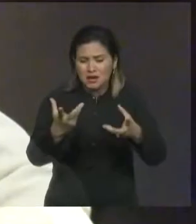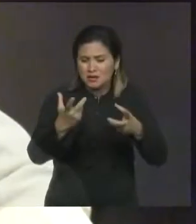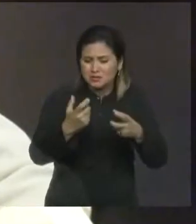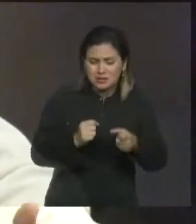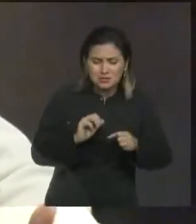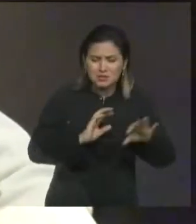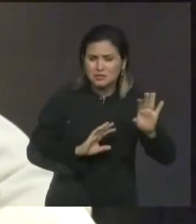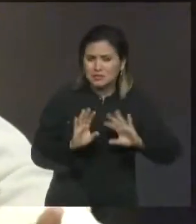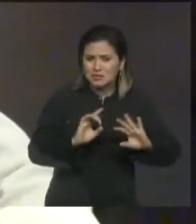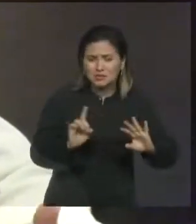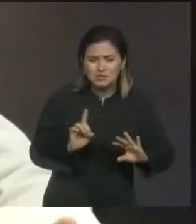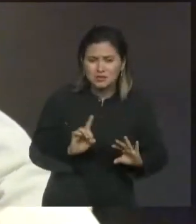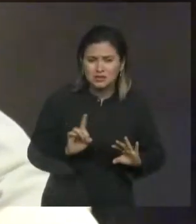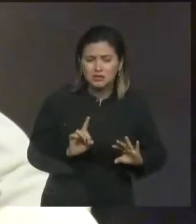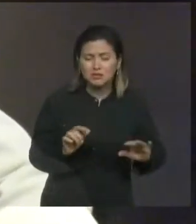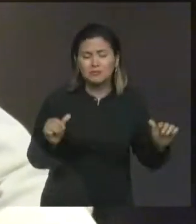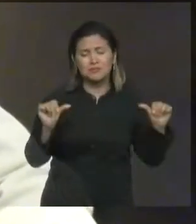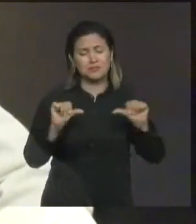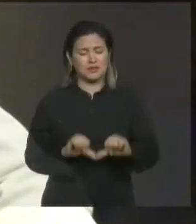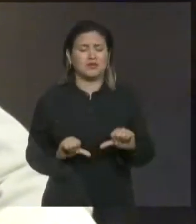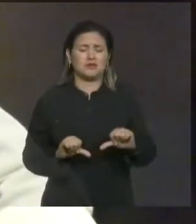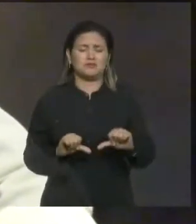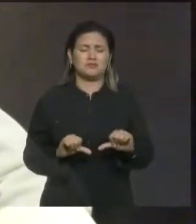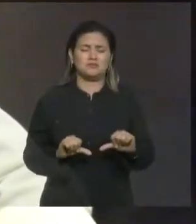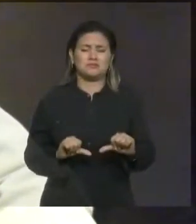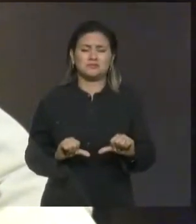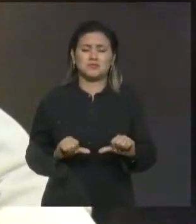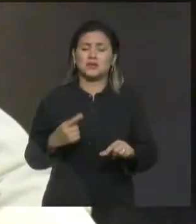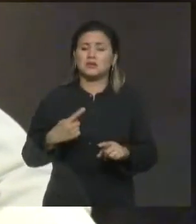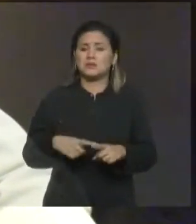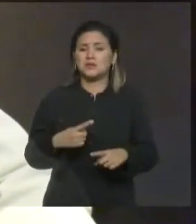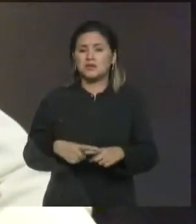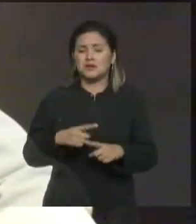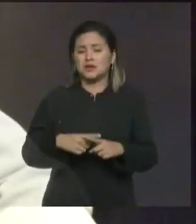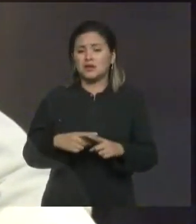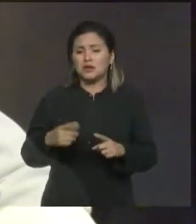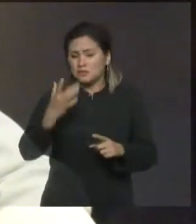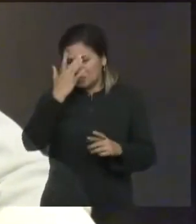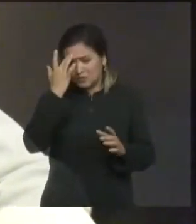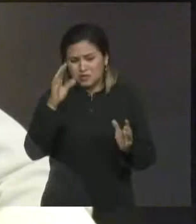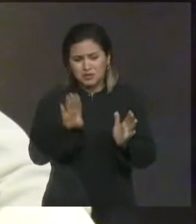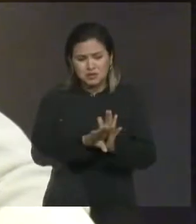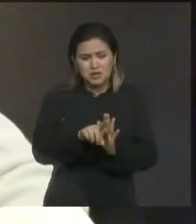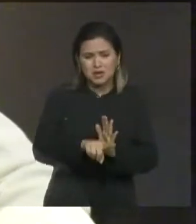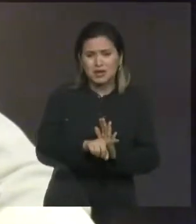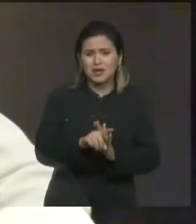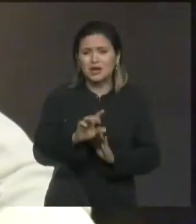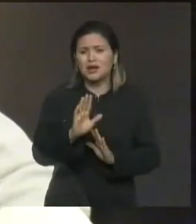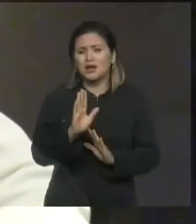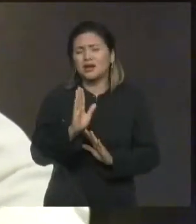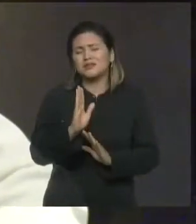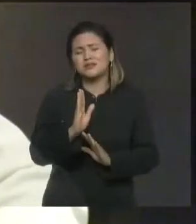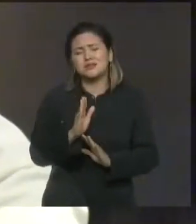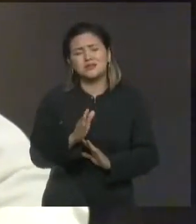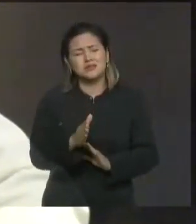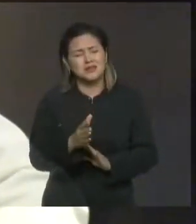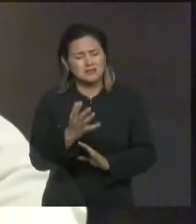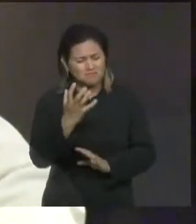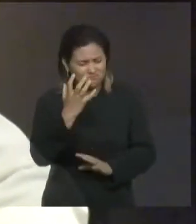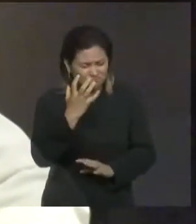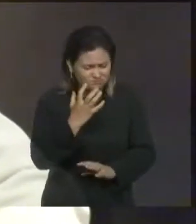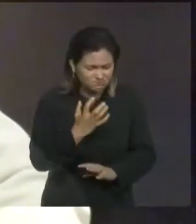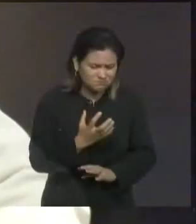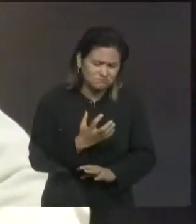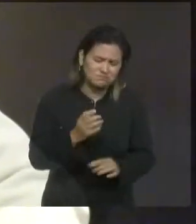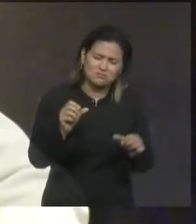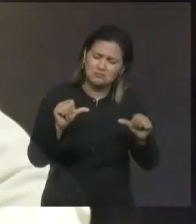os casos já estão chegando quando já tem complicações, já tem metástase. Então, a possibilidade de